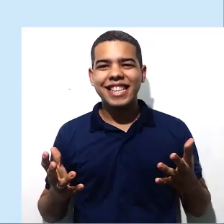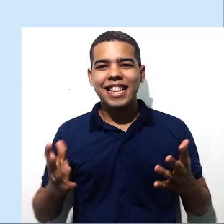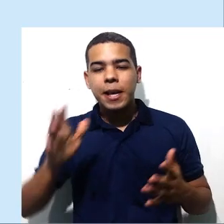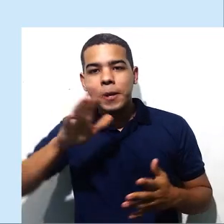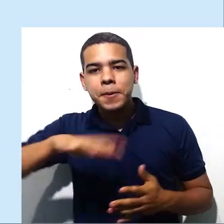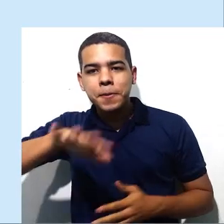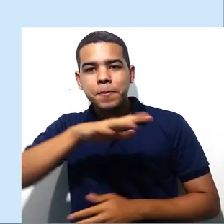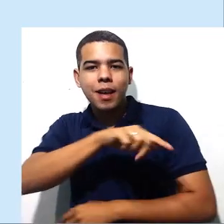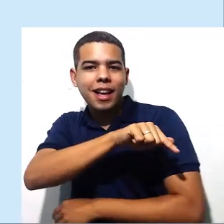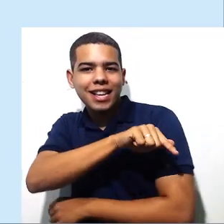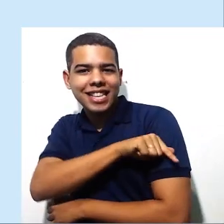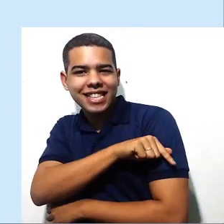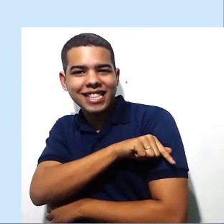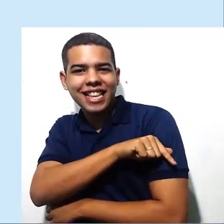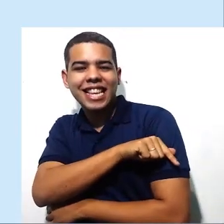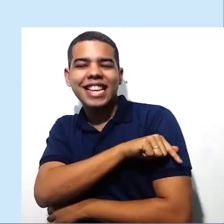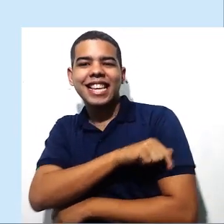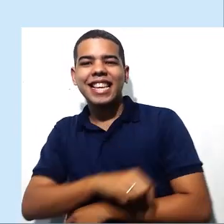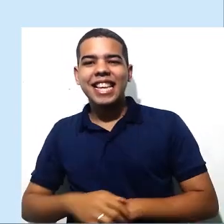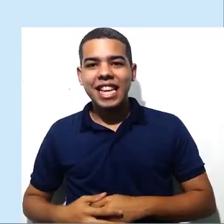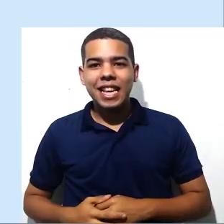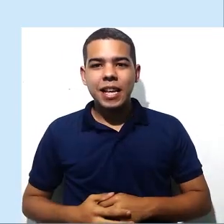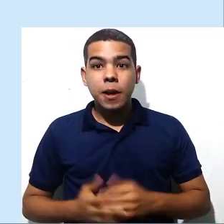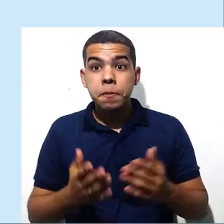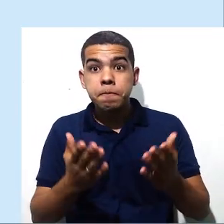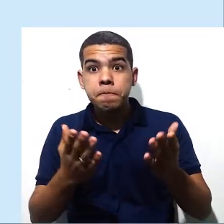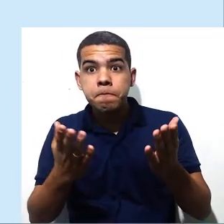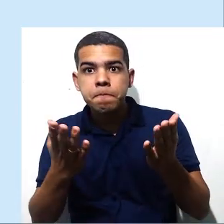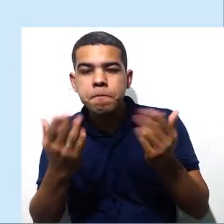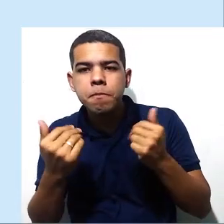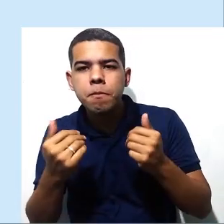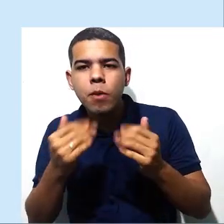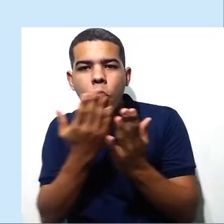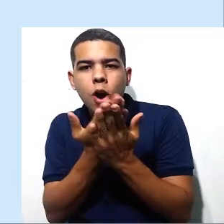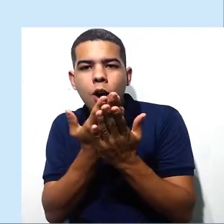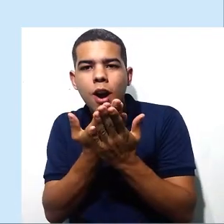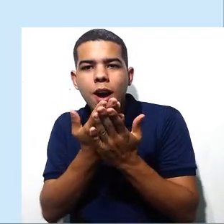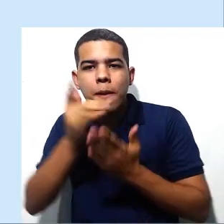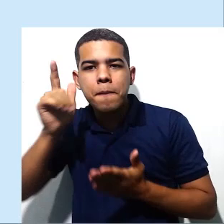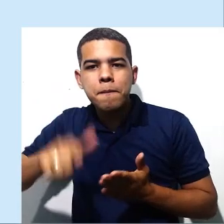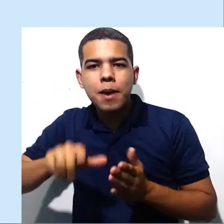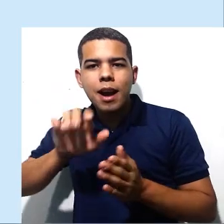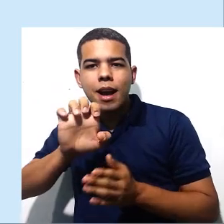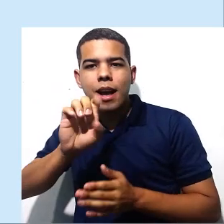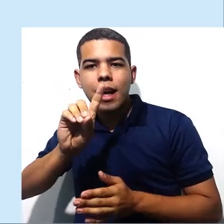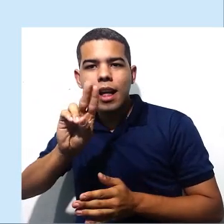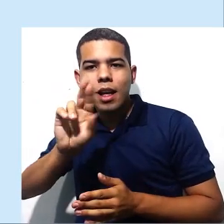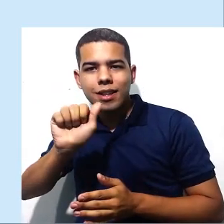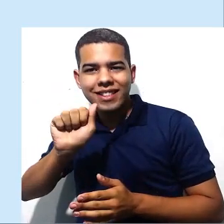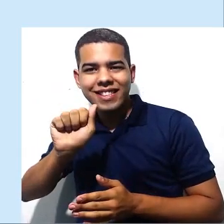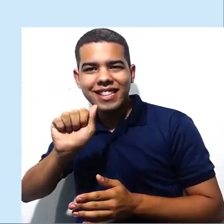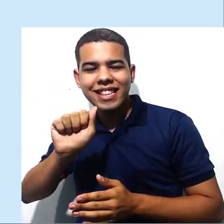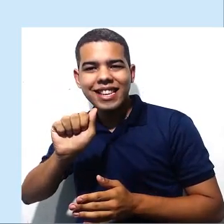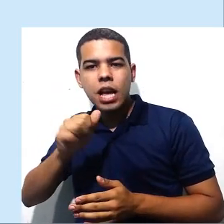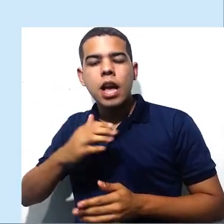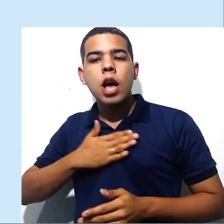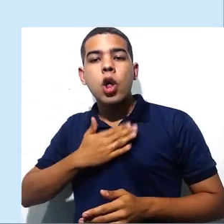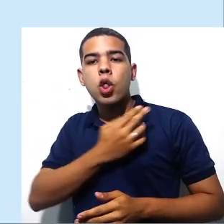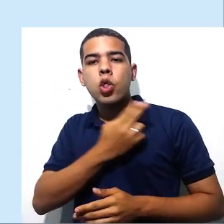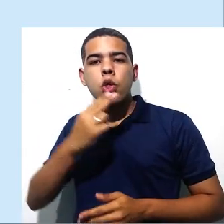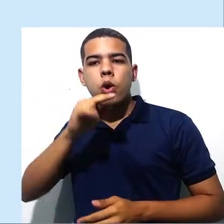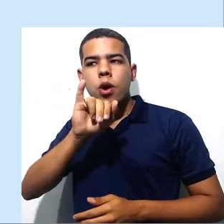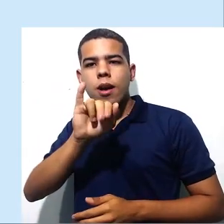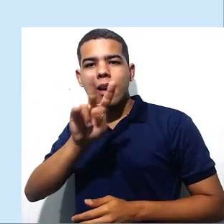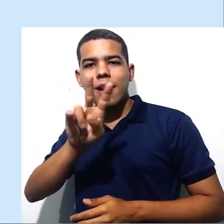E aí, galerinha do 7º ano, bora para mais uma aula do EducaPE. Meu nome é Ives Fernando e hoje